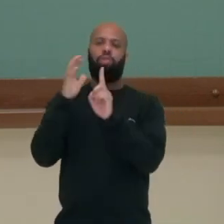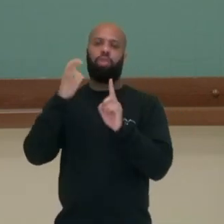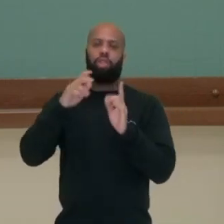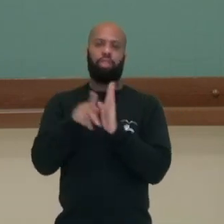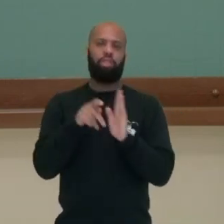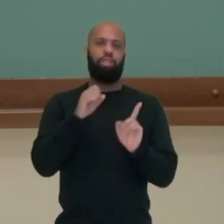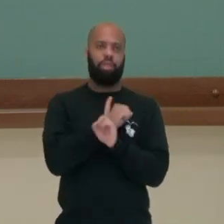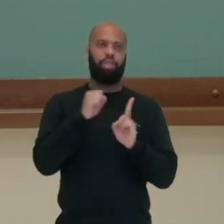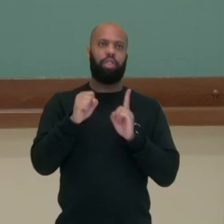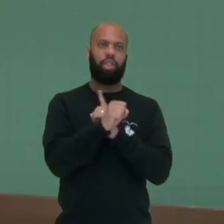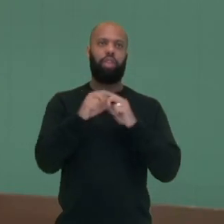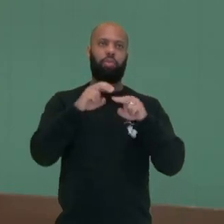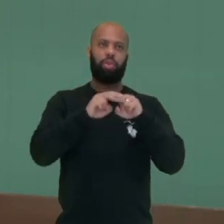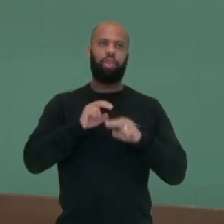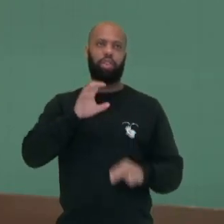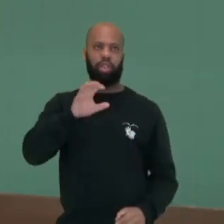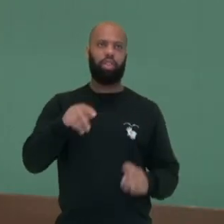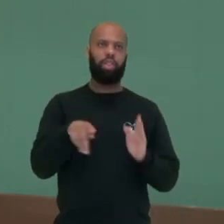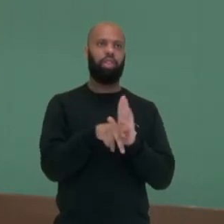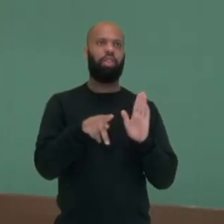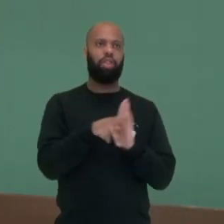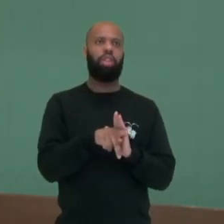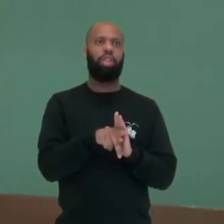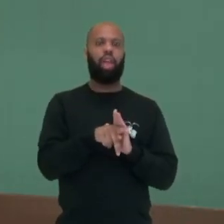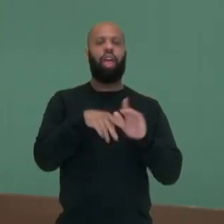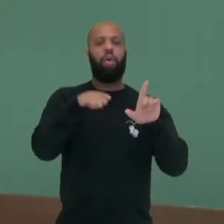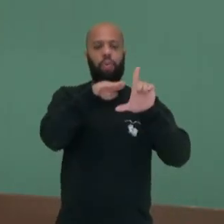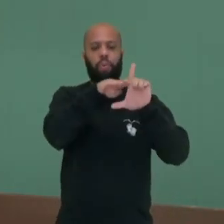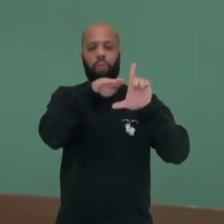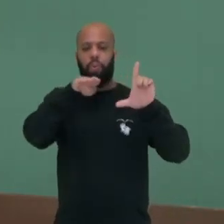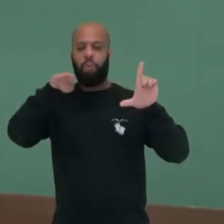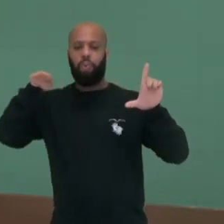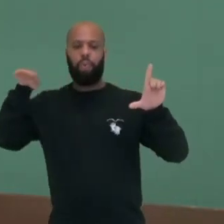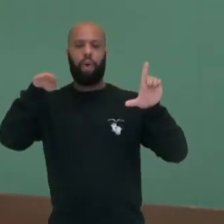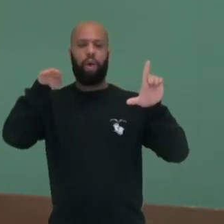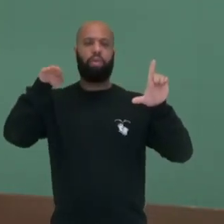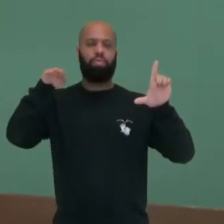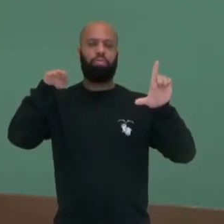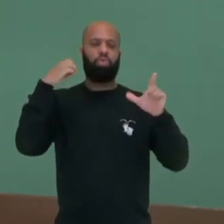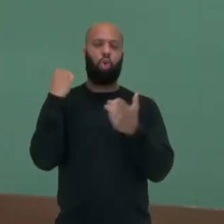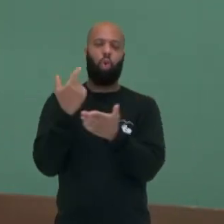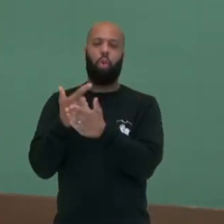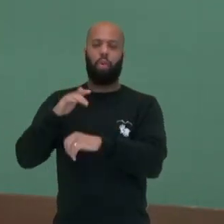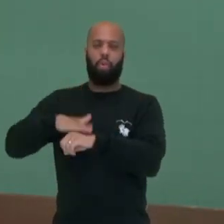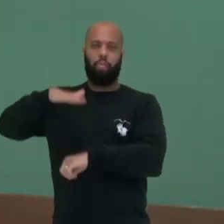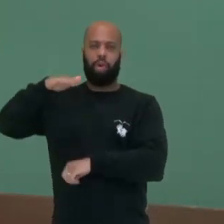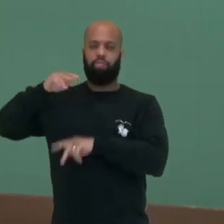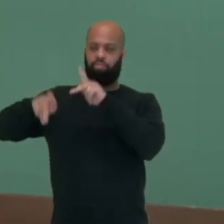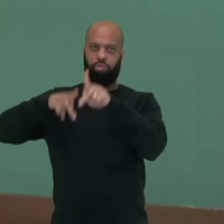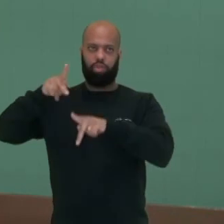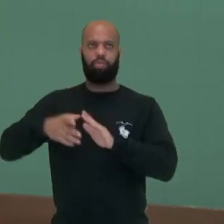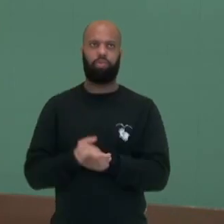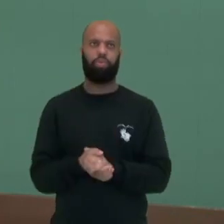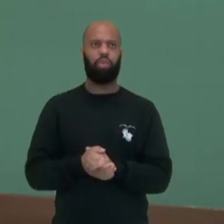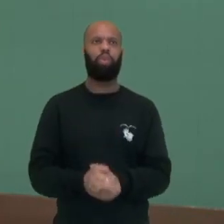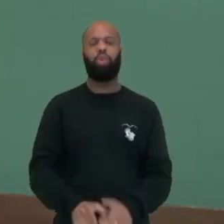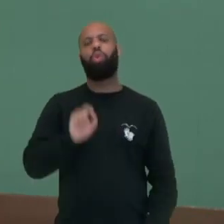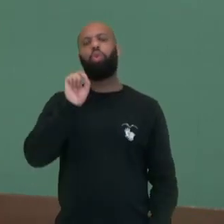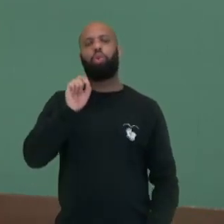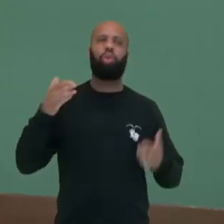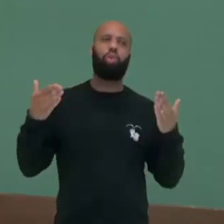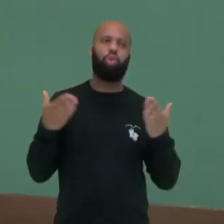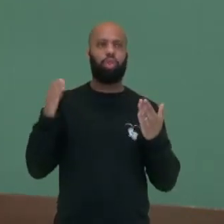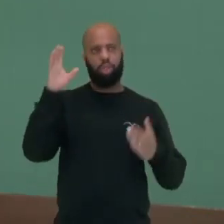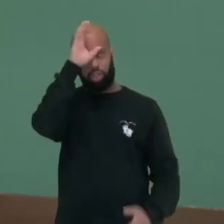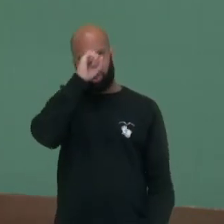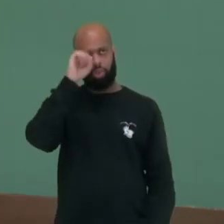sociedade através dessa medida da queda da inflação, maior consumo da população. Criança, o que nós vimos na